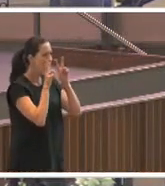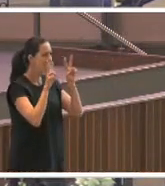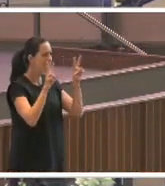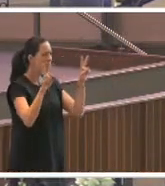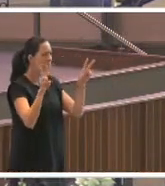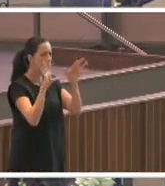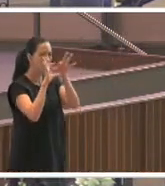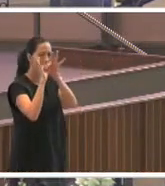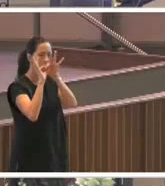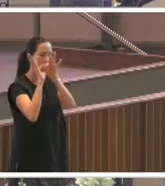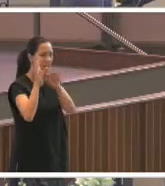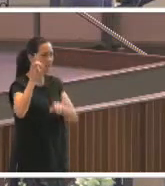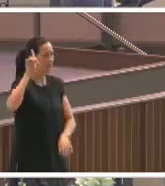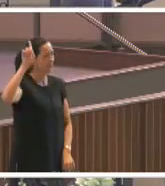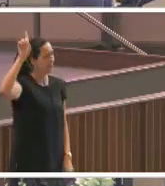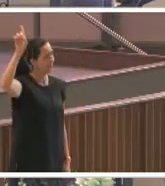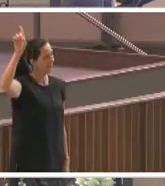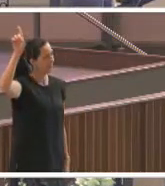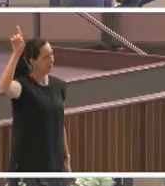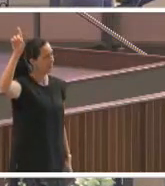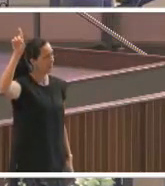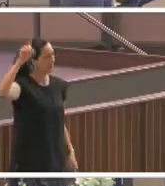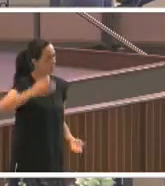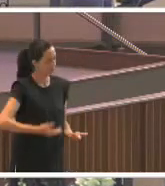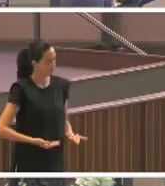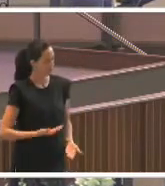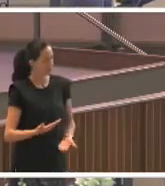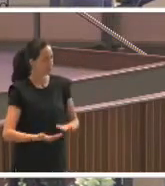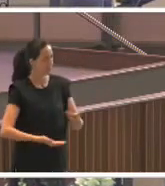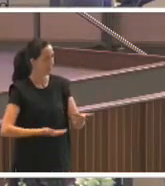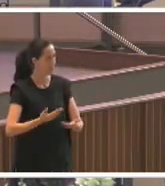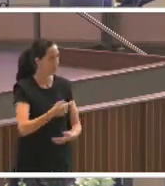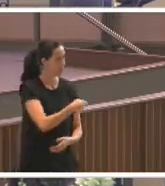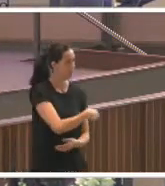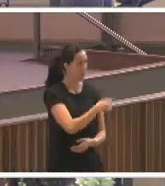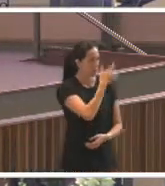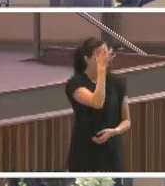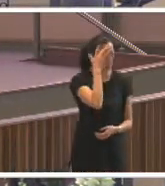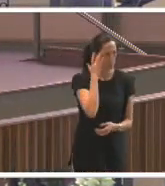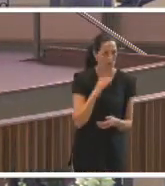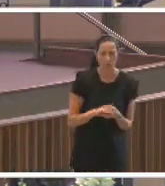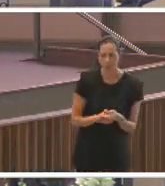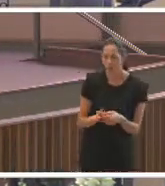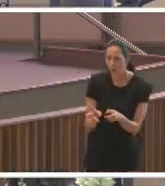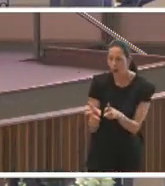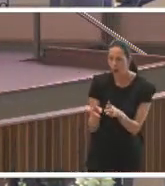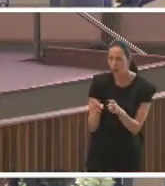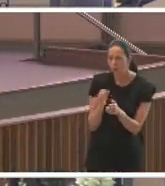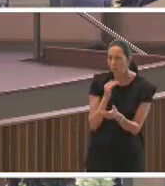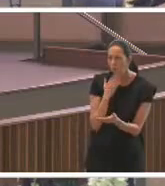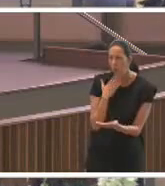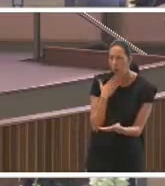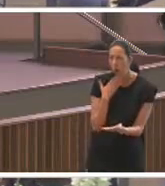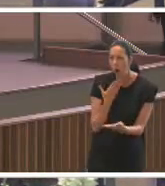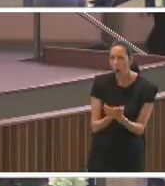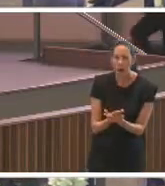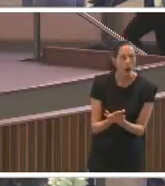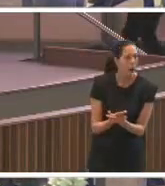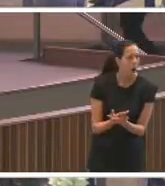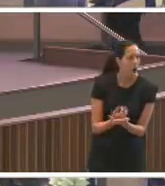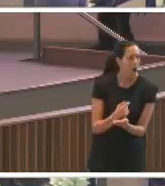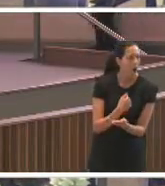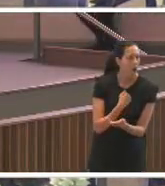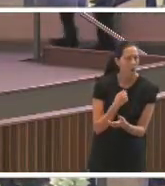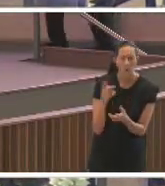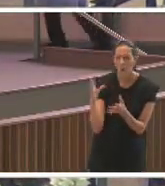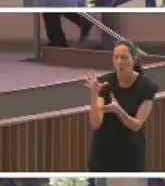nosso serviço. E o nosso serviço vai lá e toca o coração das pessoas. E a gente diz assim: eu posso ser melhor, eu